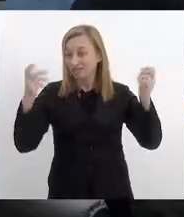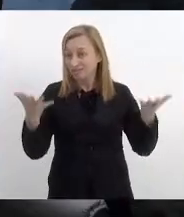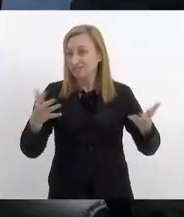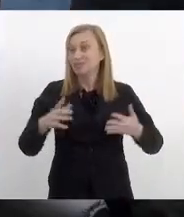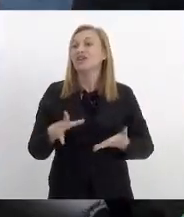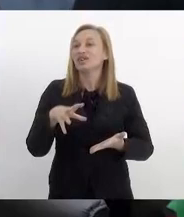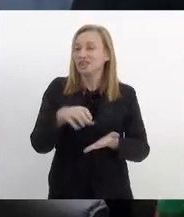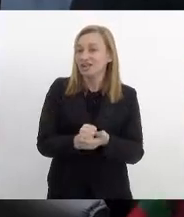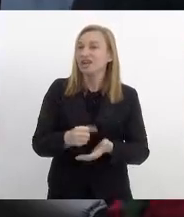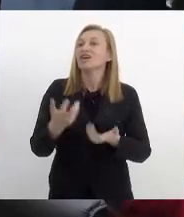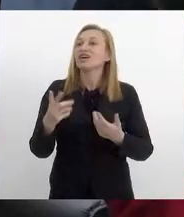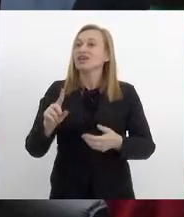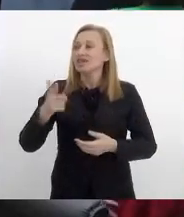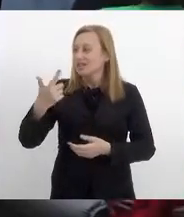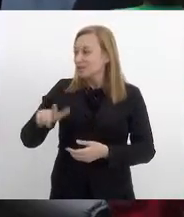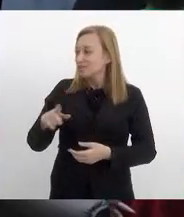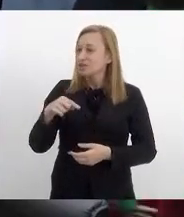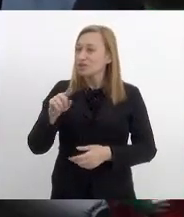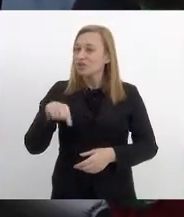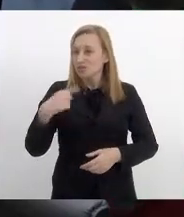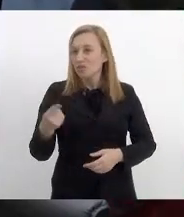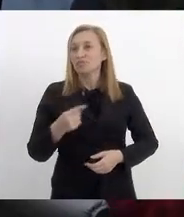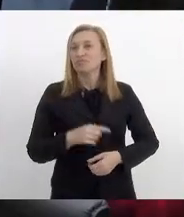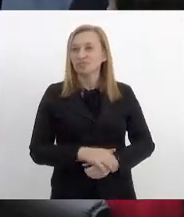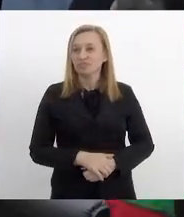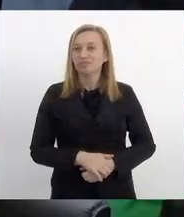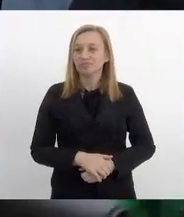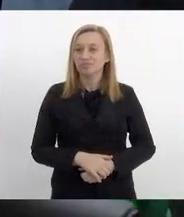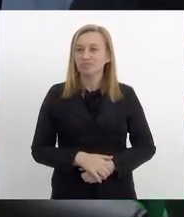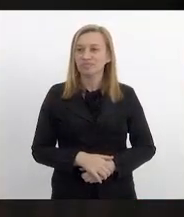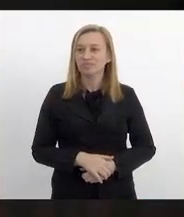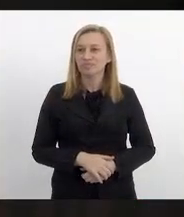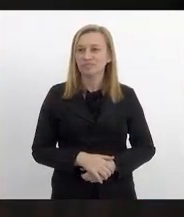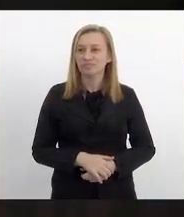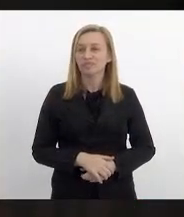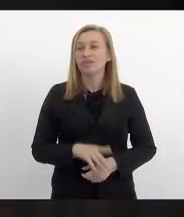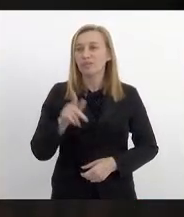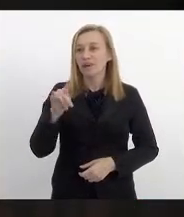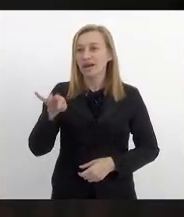vez eu vou... Quem produziu os uniformes foi eu. Lá em Paracambi